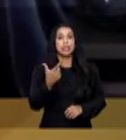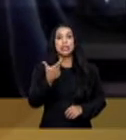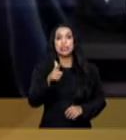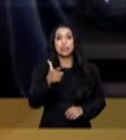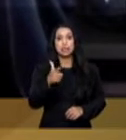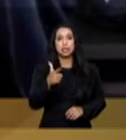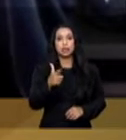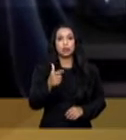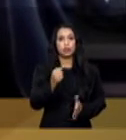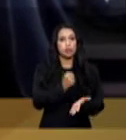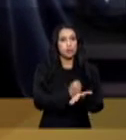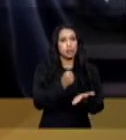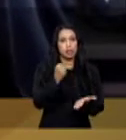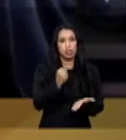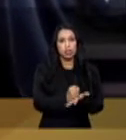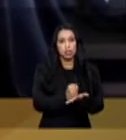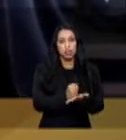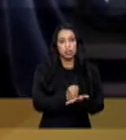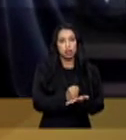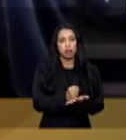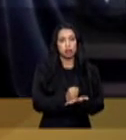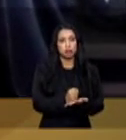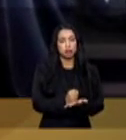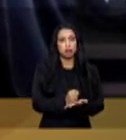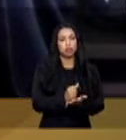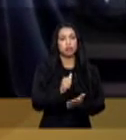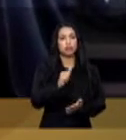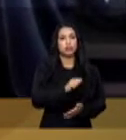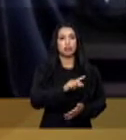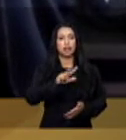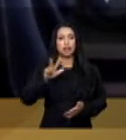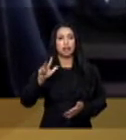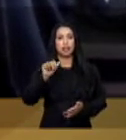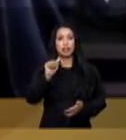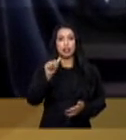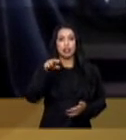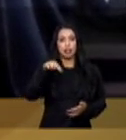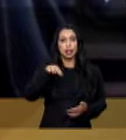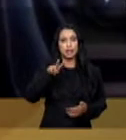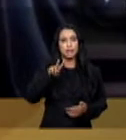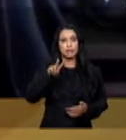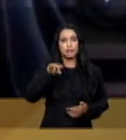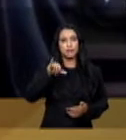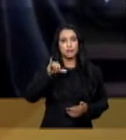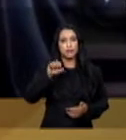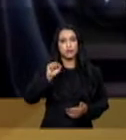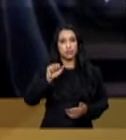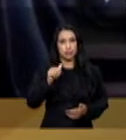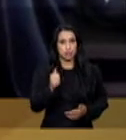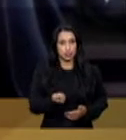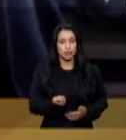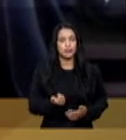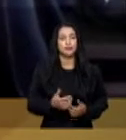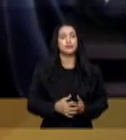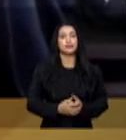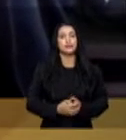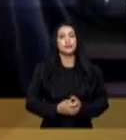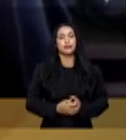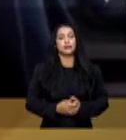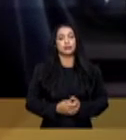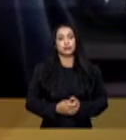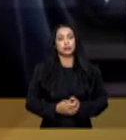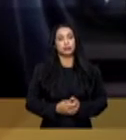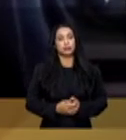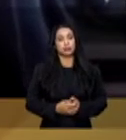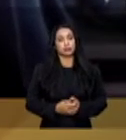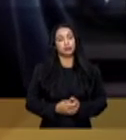registro, quando exigível no órgão de vigilância sanitária competente. Portanto,